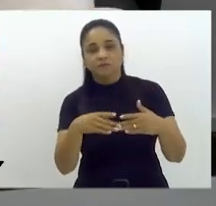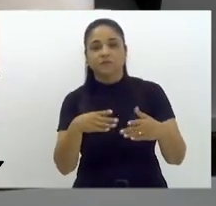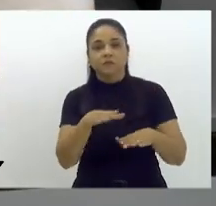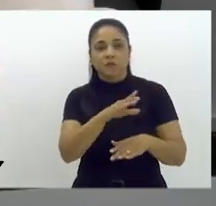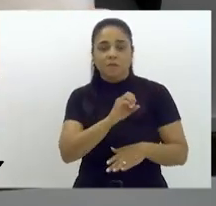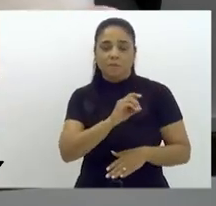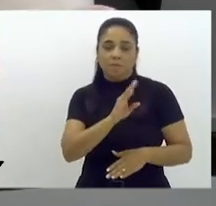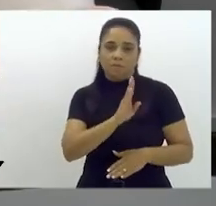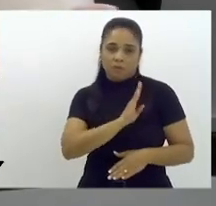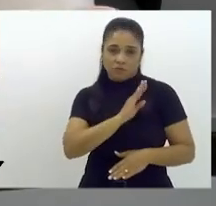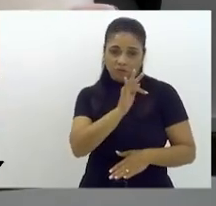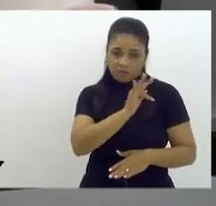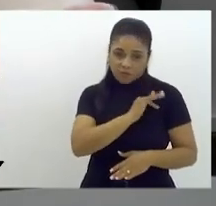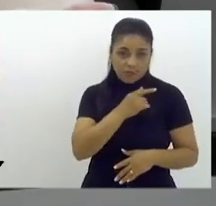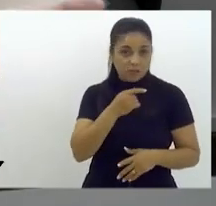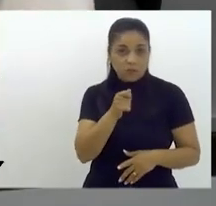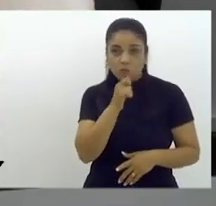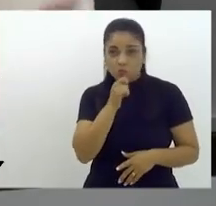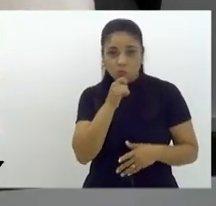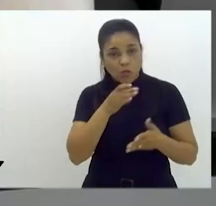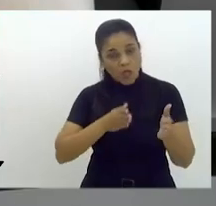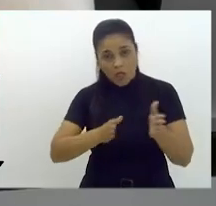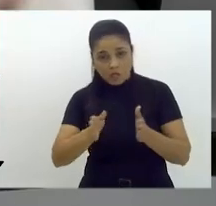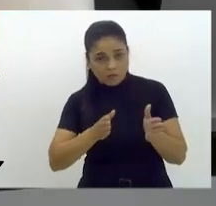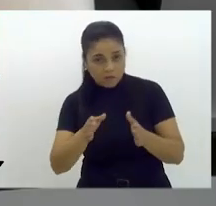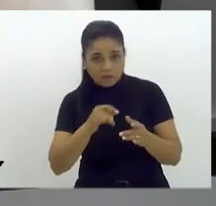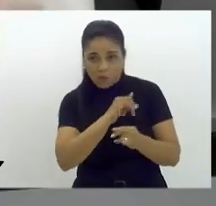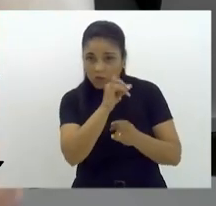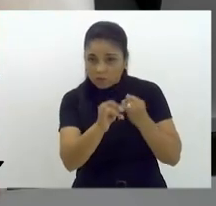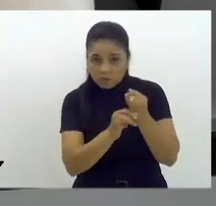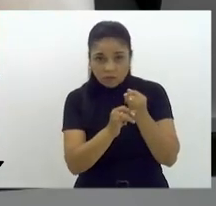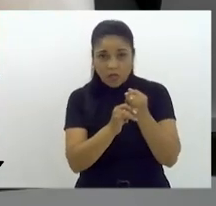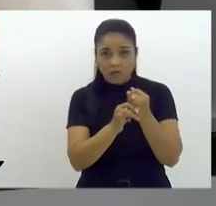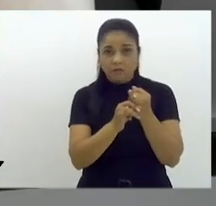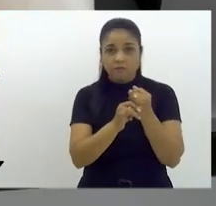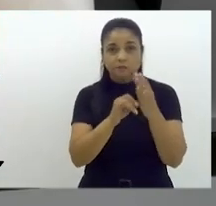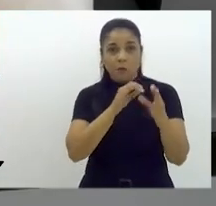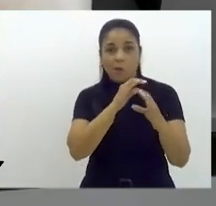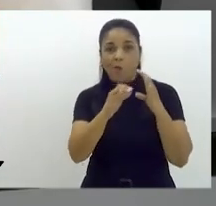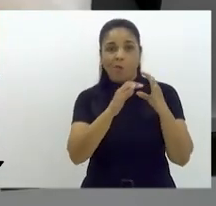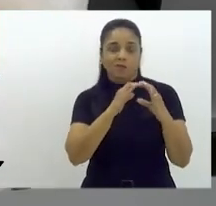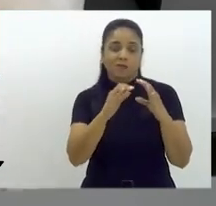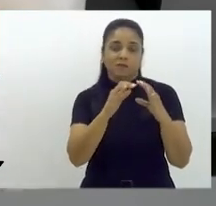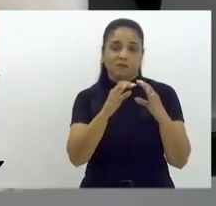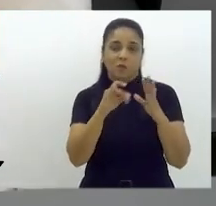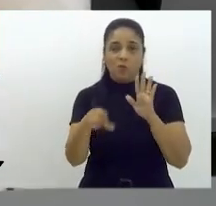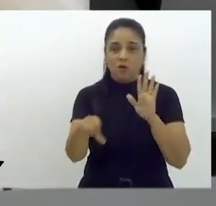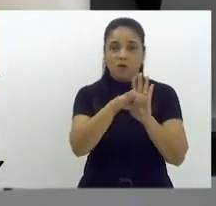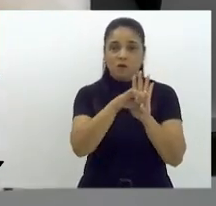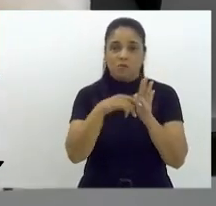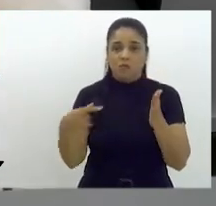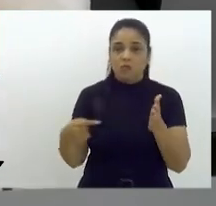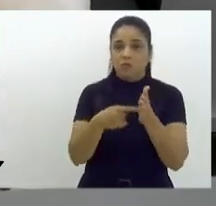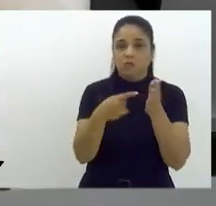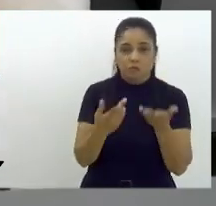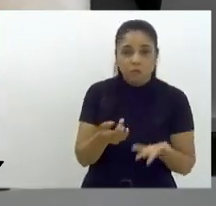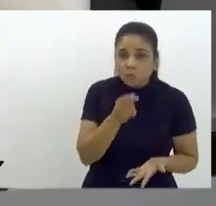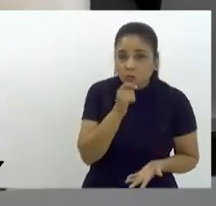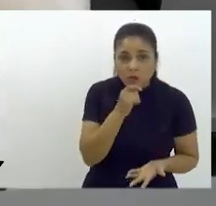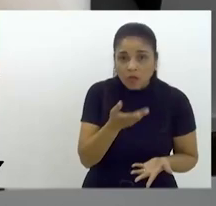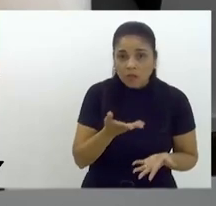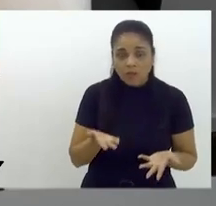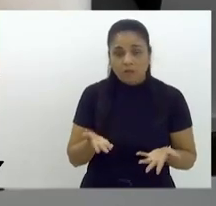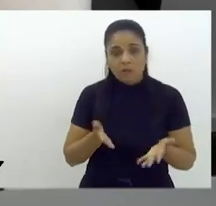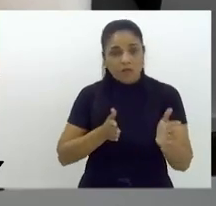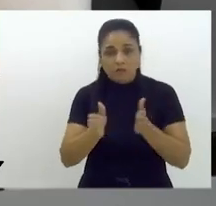muitas pessoas que não conseguem ter acesso a internet para fazer uma comunicação de crime Então não é